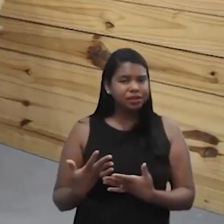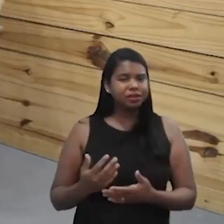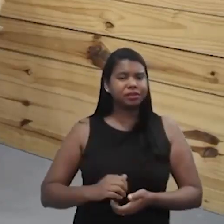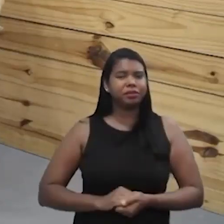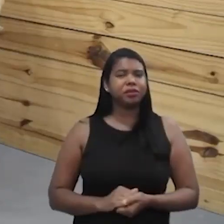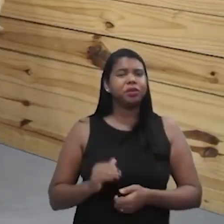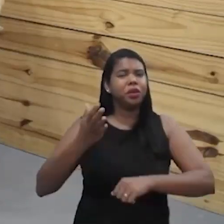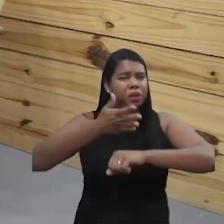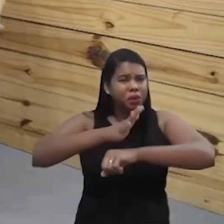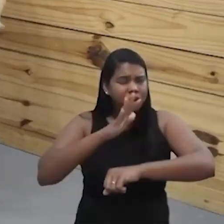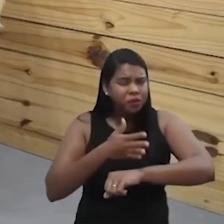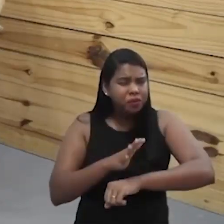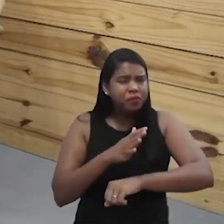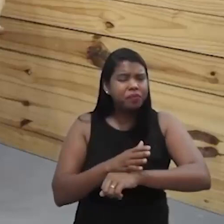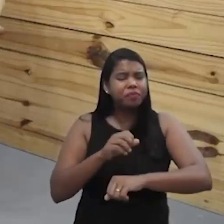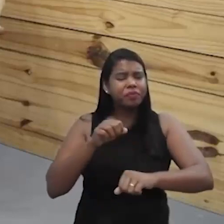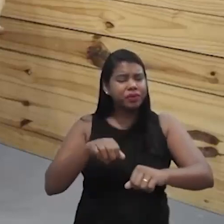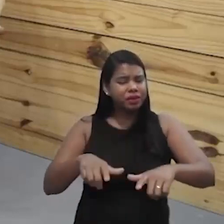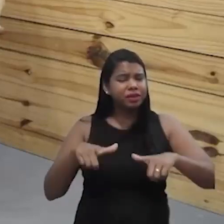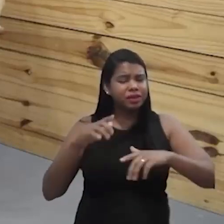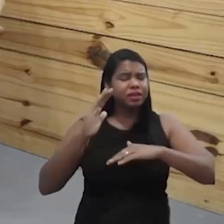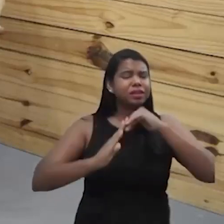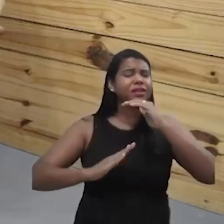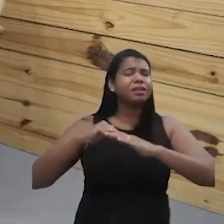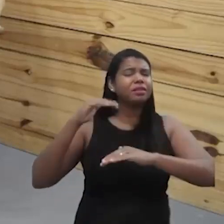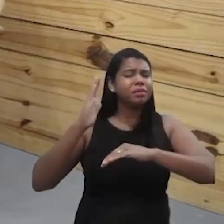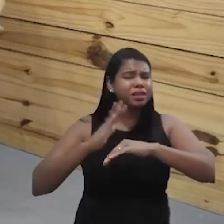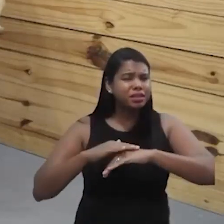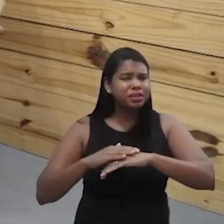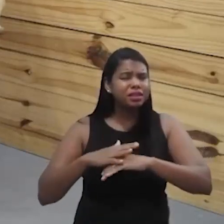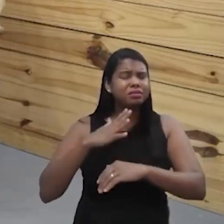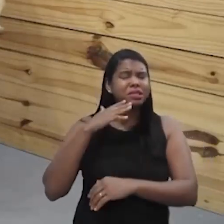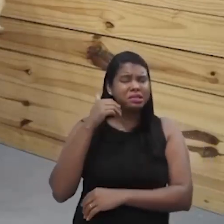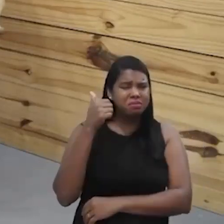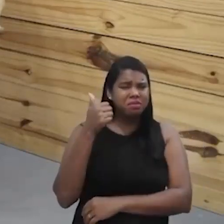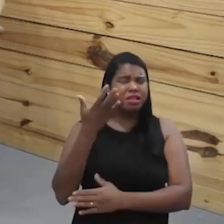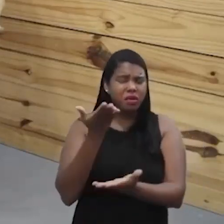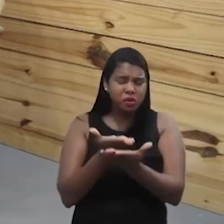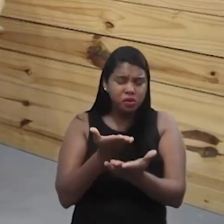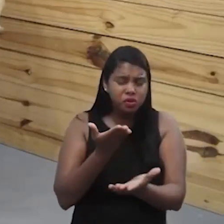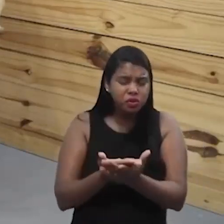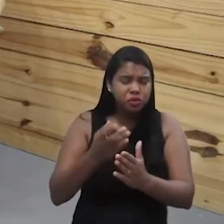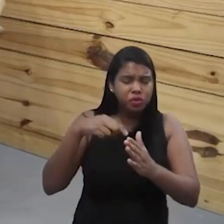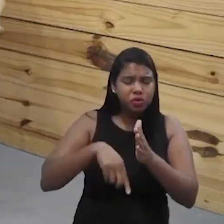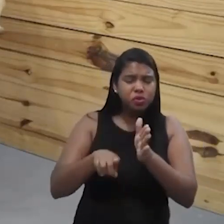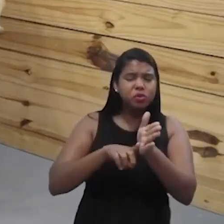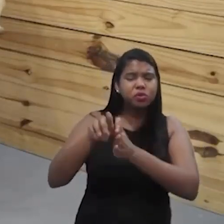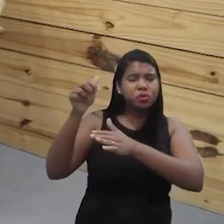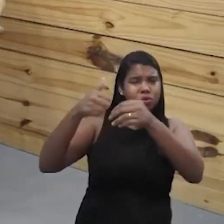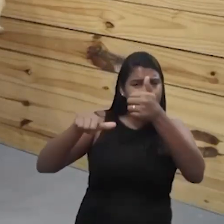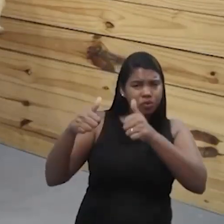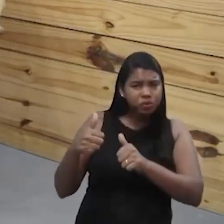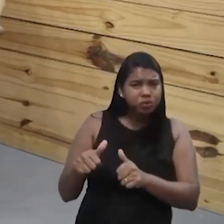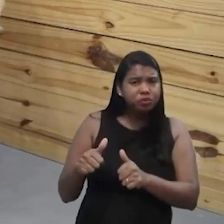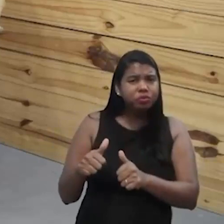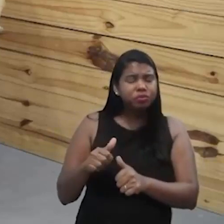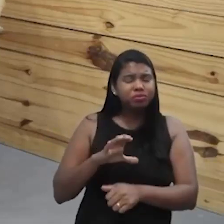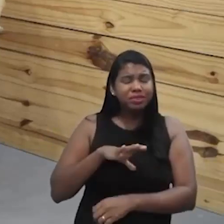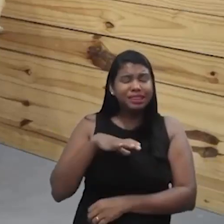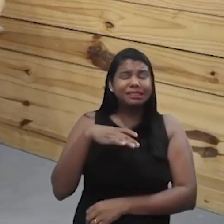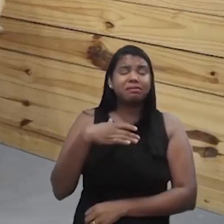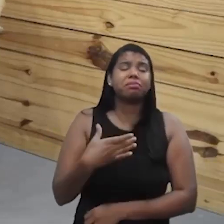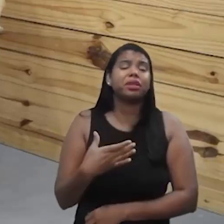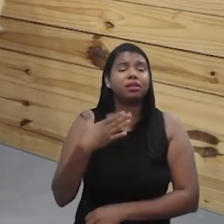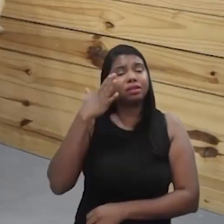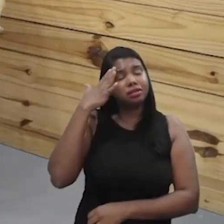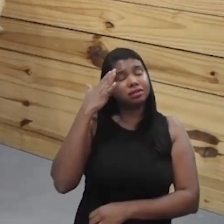exercido daquela pessoa para se qualificar, para se formar, de estudo, de pesquisa, de empenho, a gente